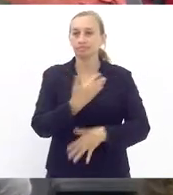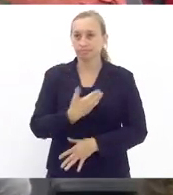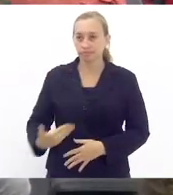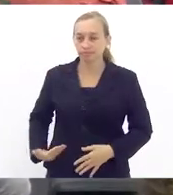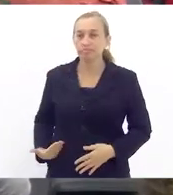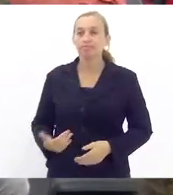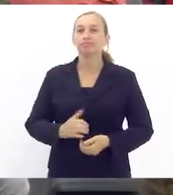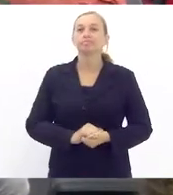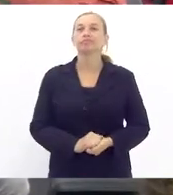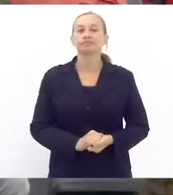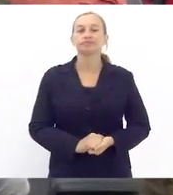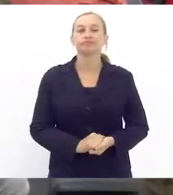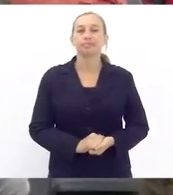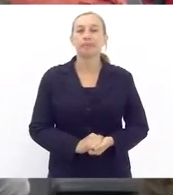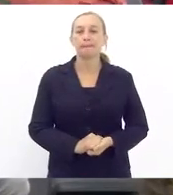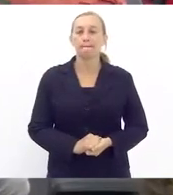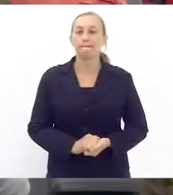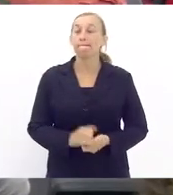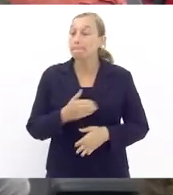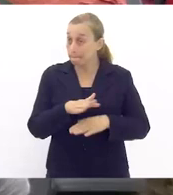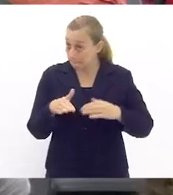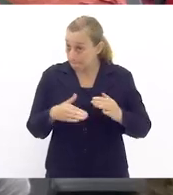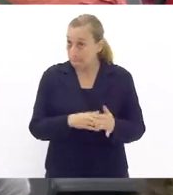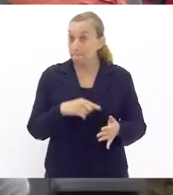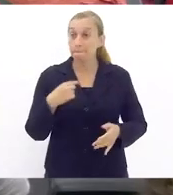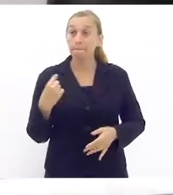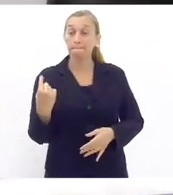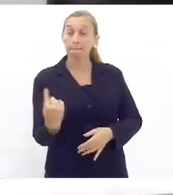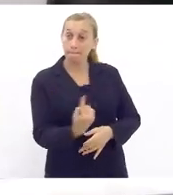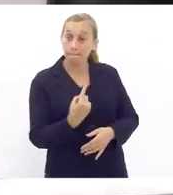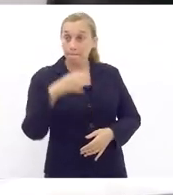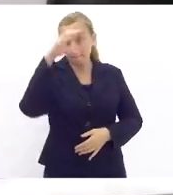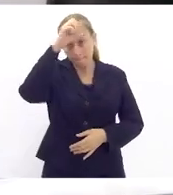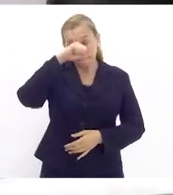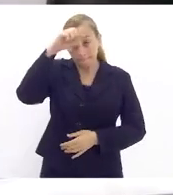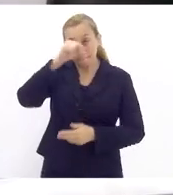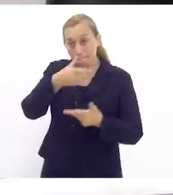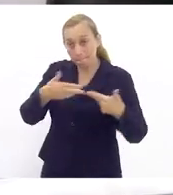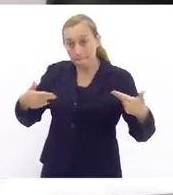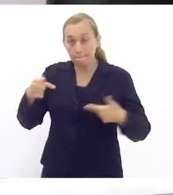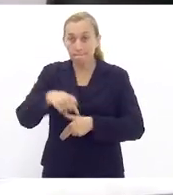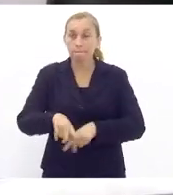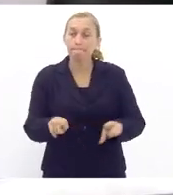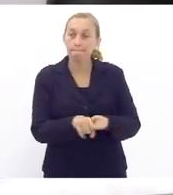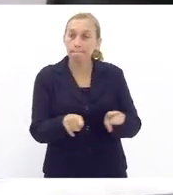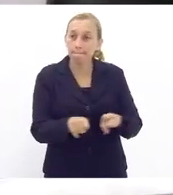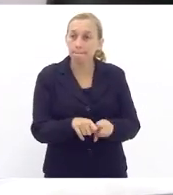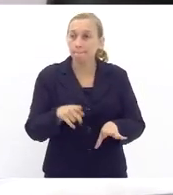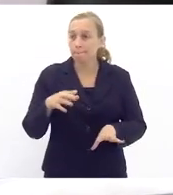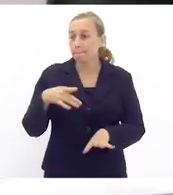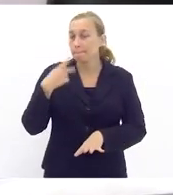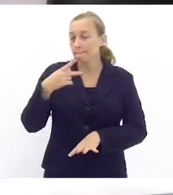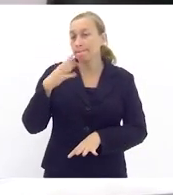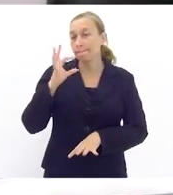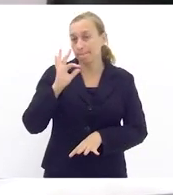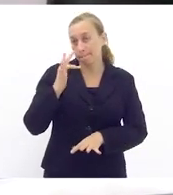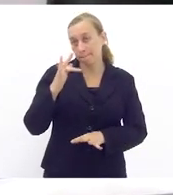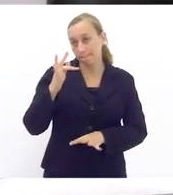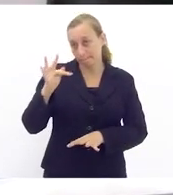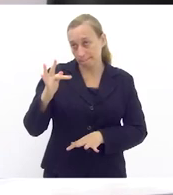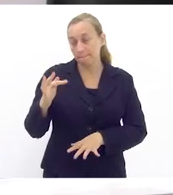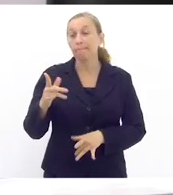que todos nós aprendemos bastante coisa aqui também minha fala vai ser bem breve mas